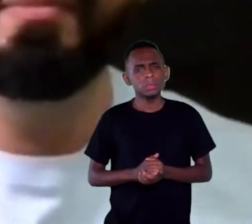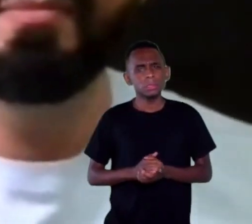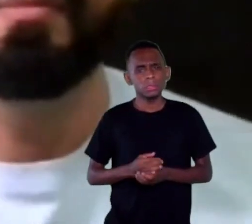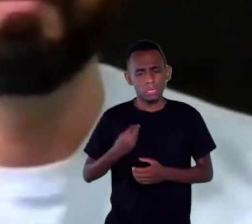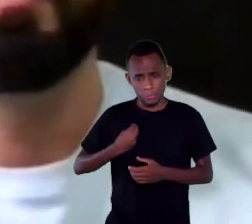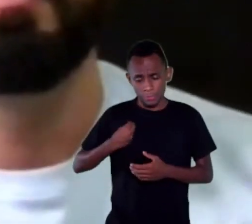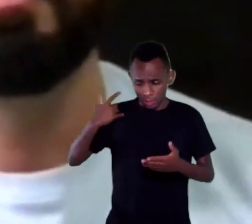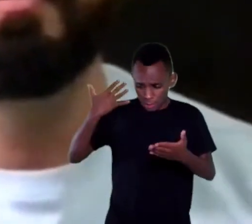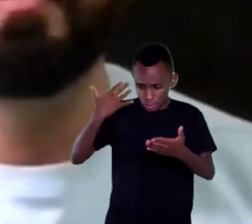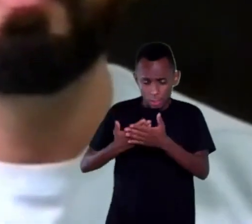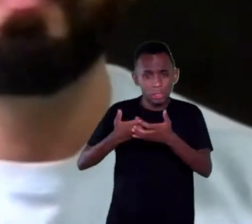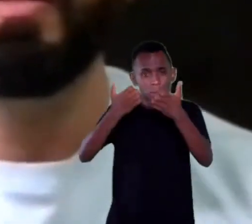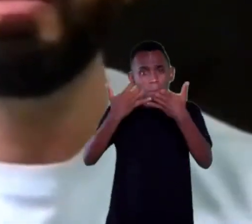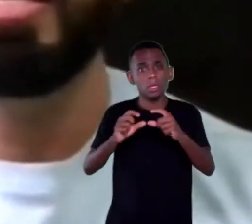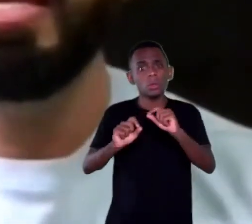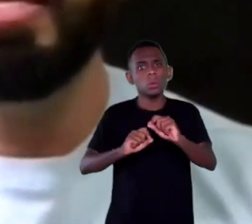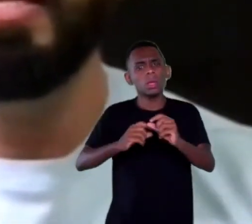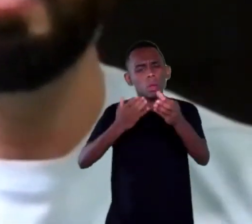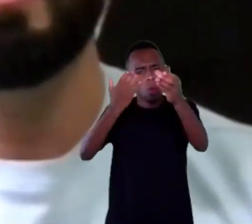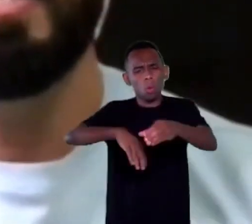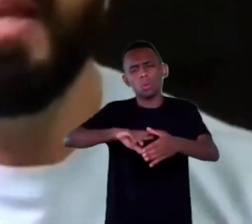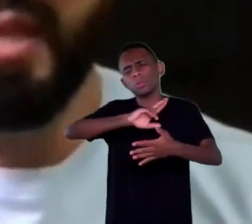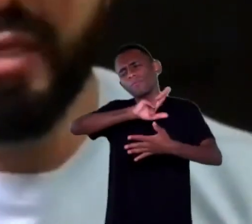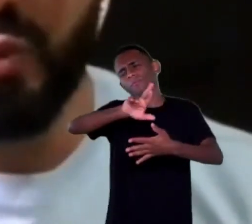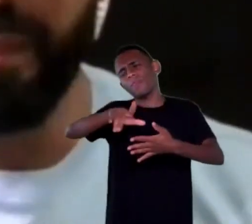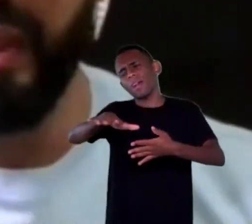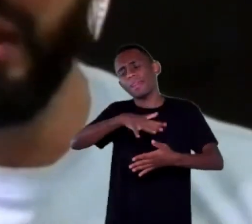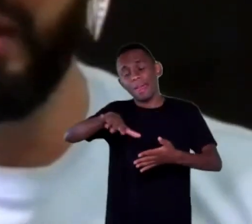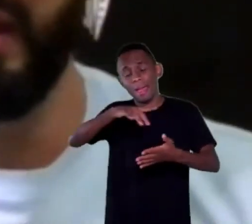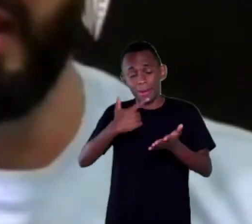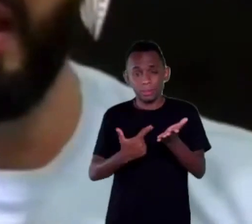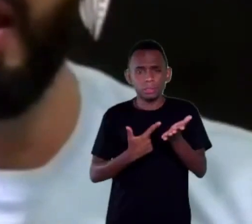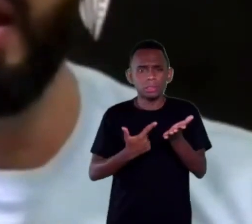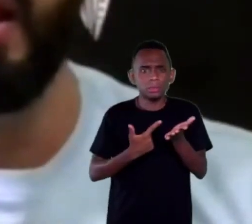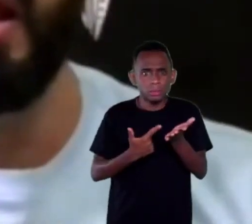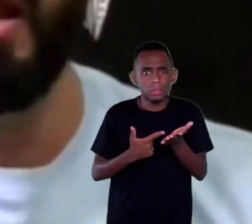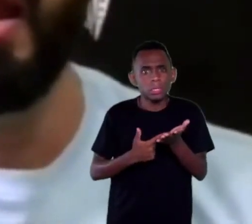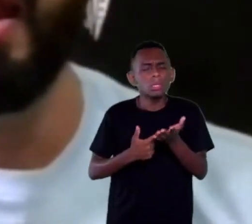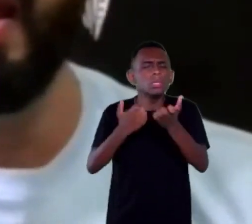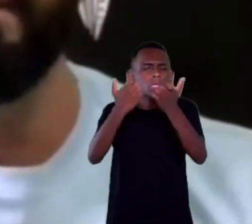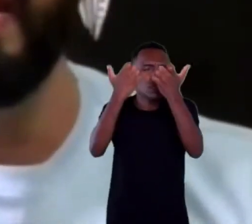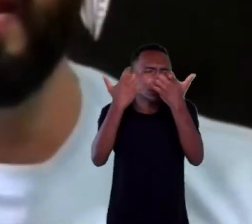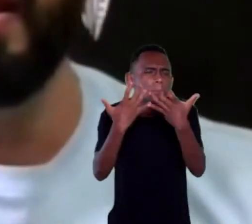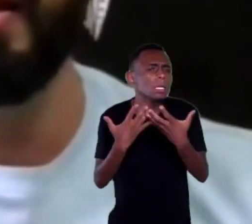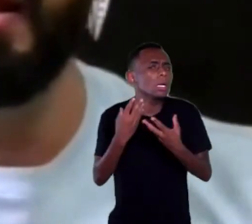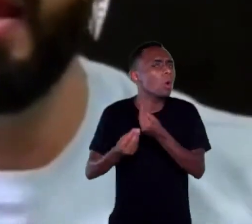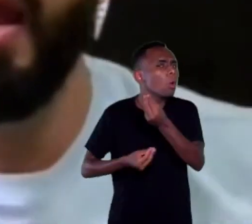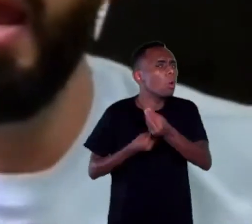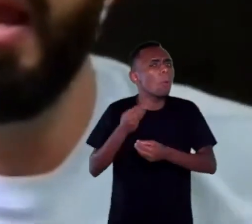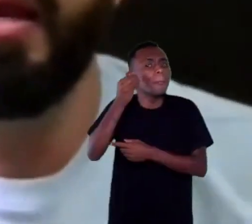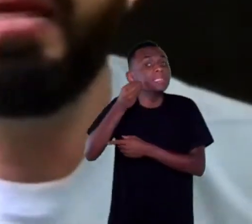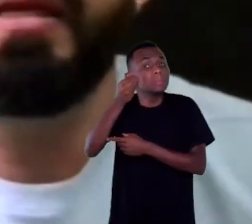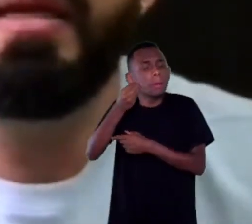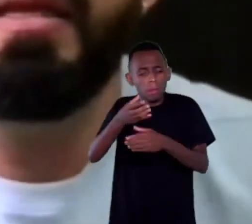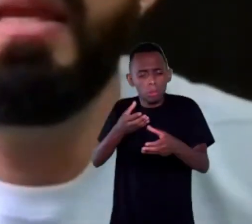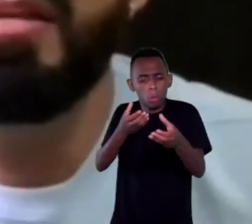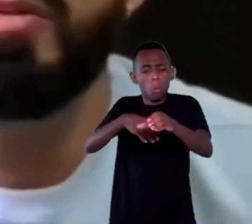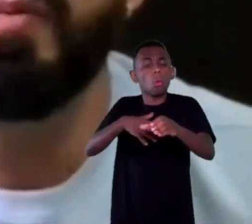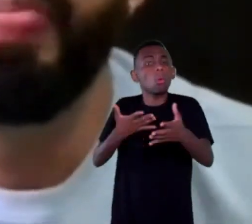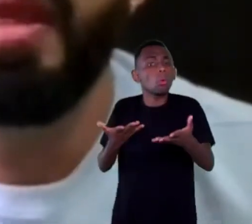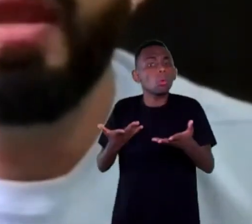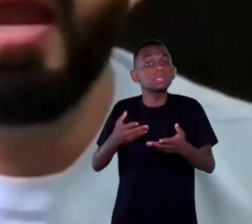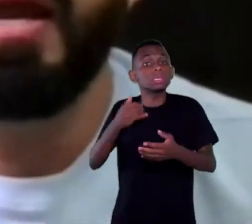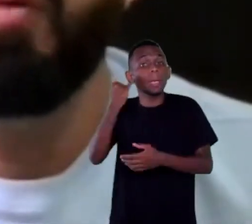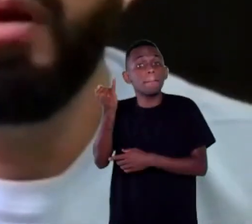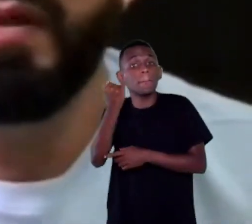participou de diversos concursos literários, né? Quero te Isso, pedir para te contar um pouco sobre essa passagem sua pelos concursos, a importância